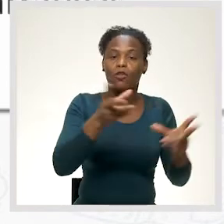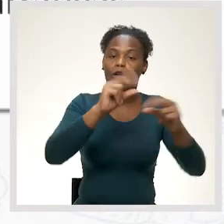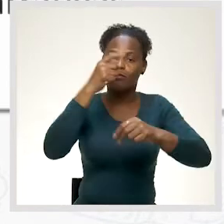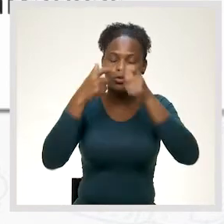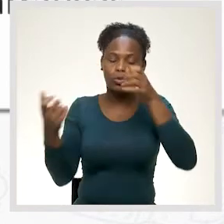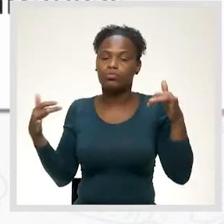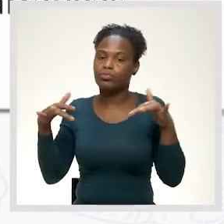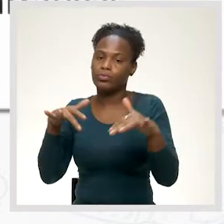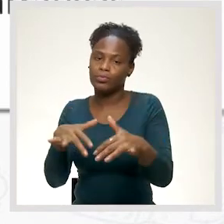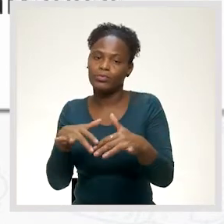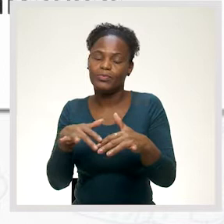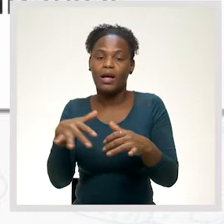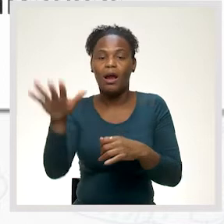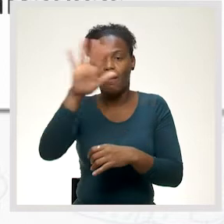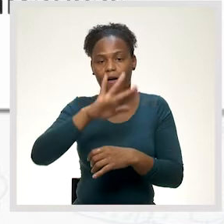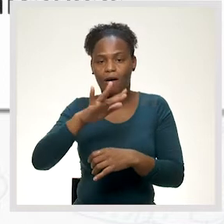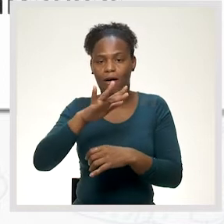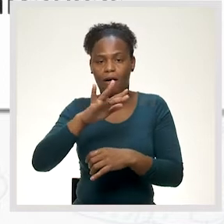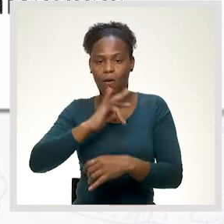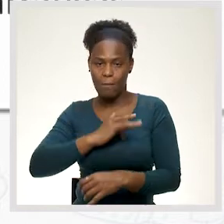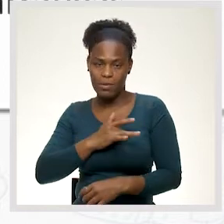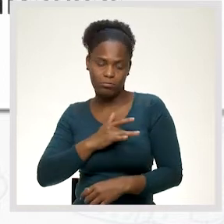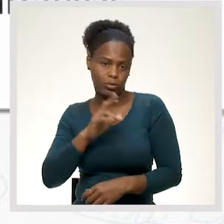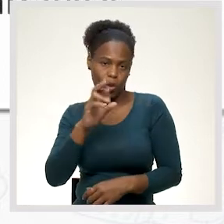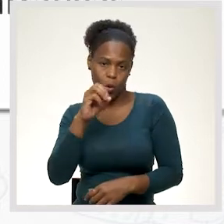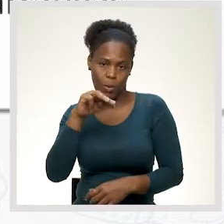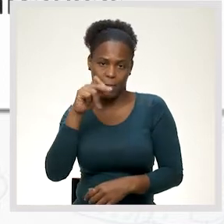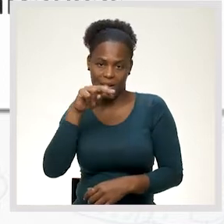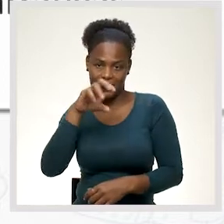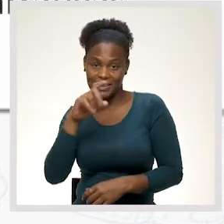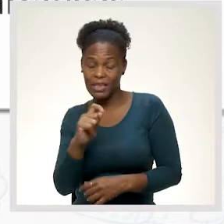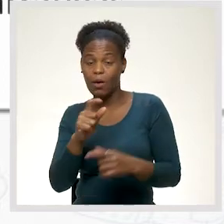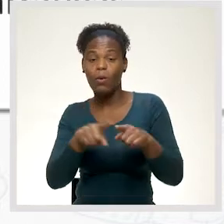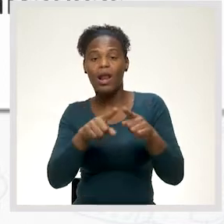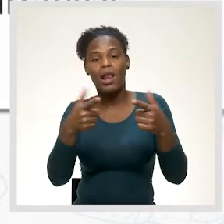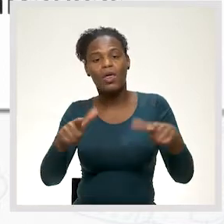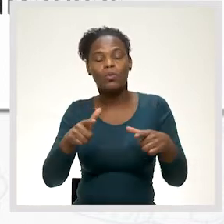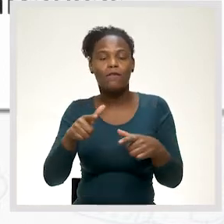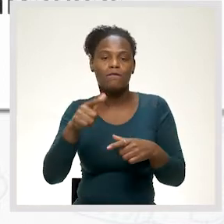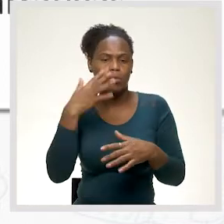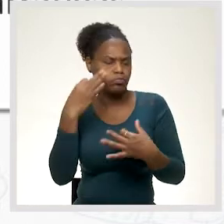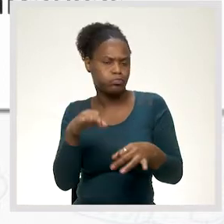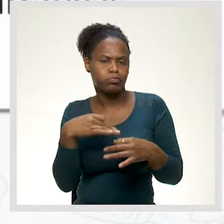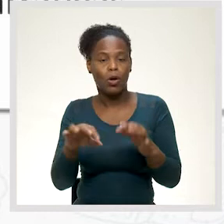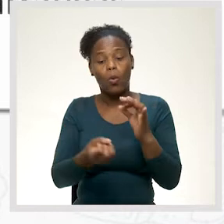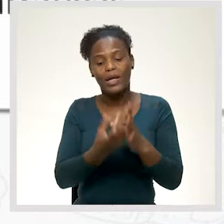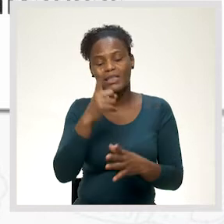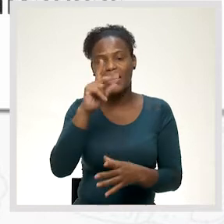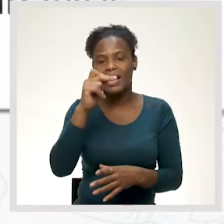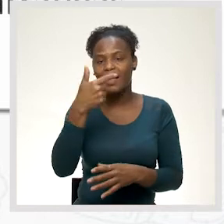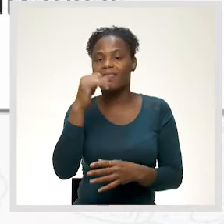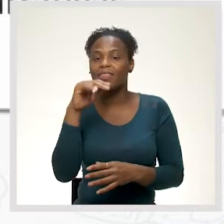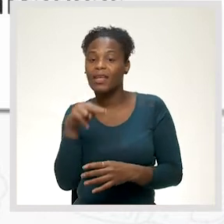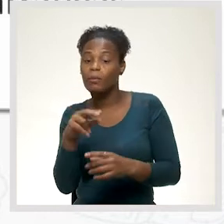invasores. Romance ou romanço designa a língua vulgar derivada do latim, por oposição